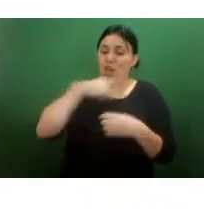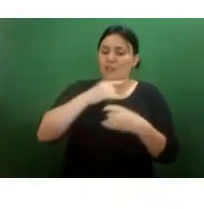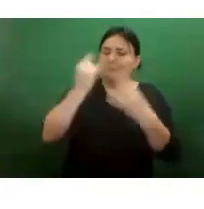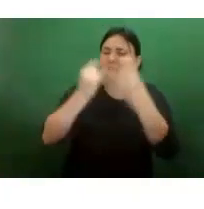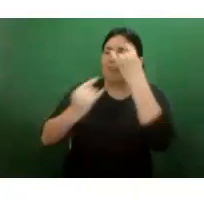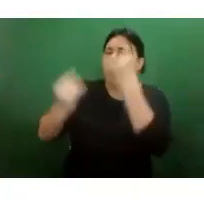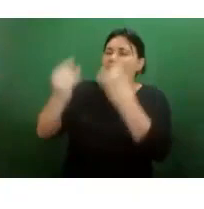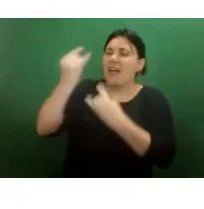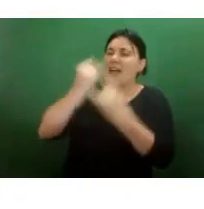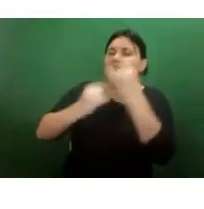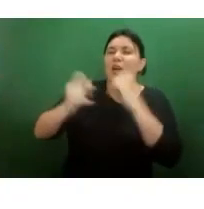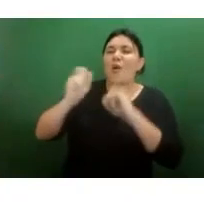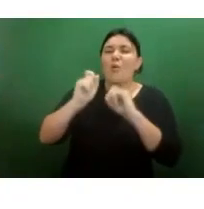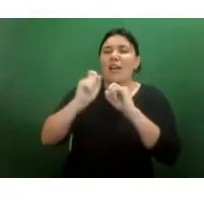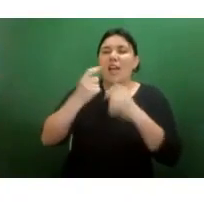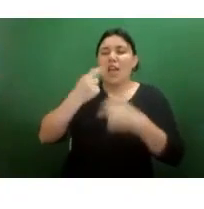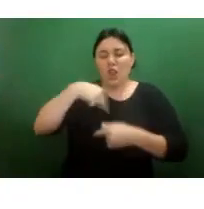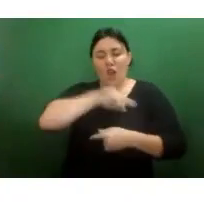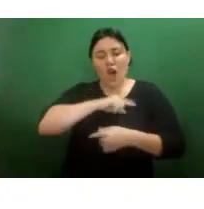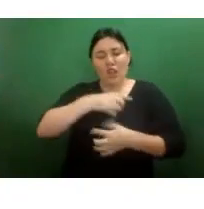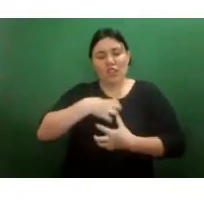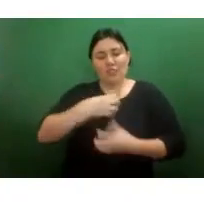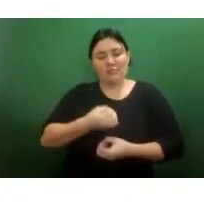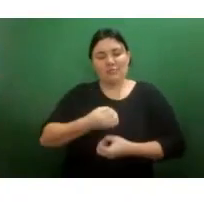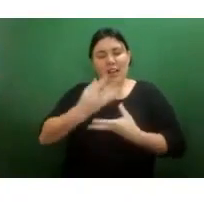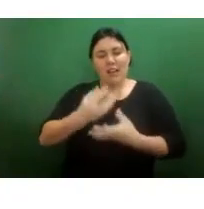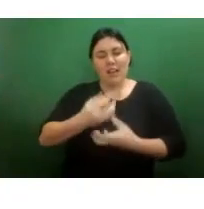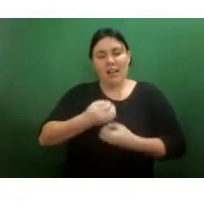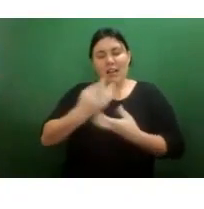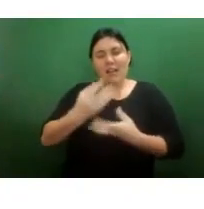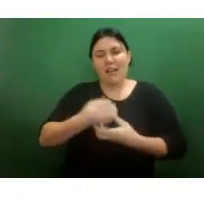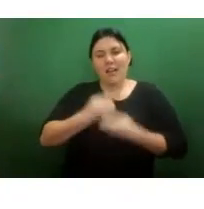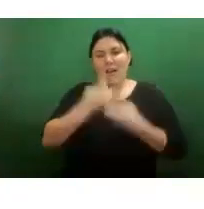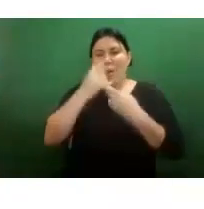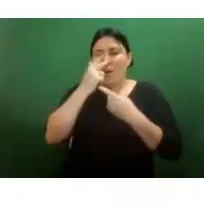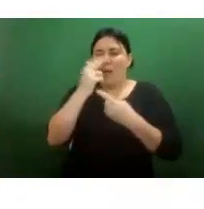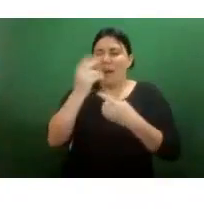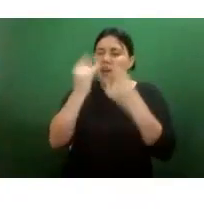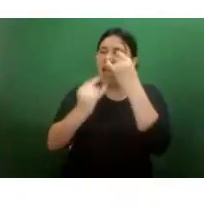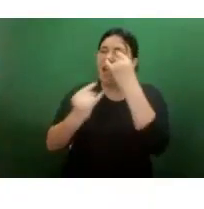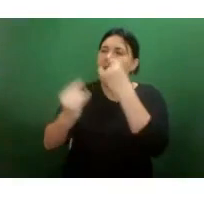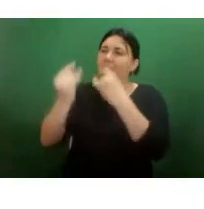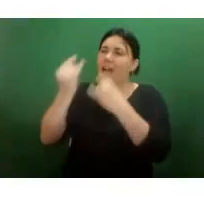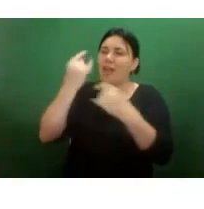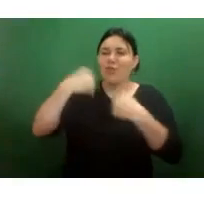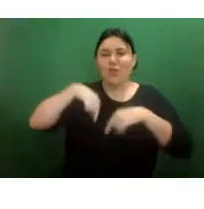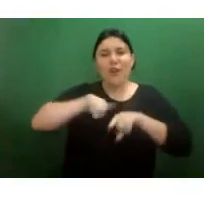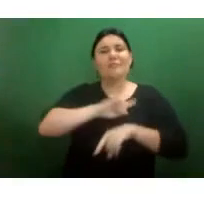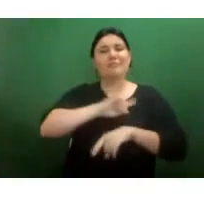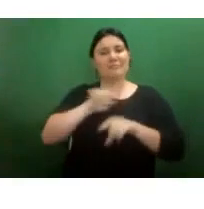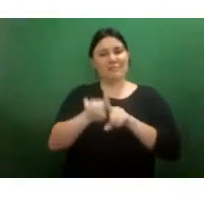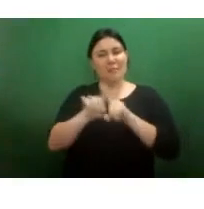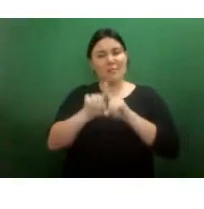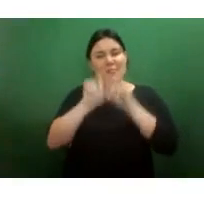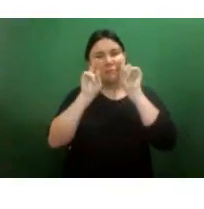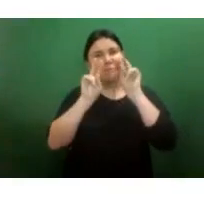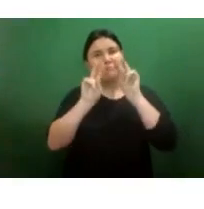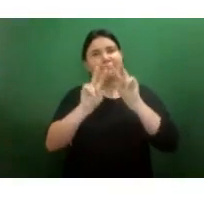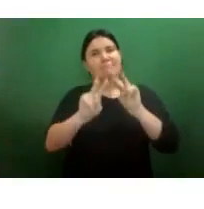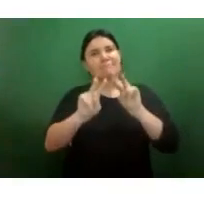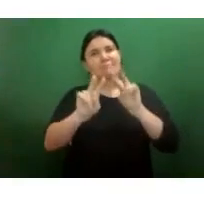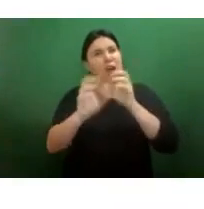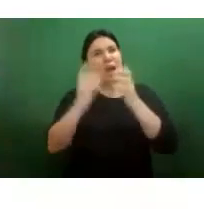na narração que a gente faz, porque nós também somos espectadores e nós precisamos passar para as